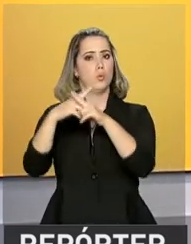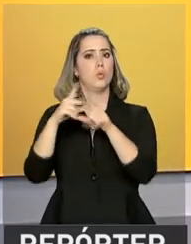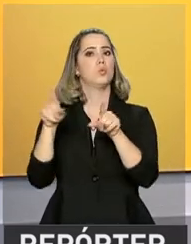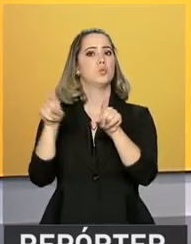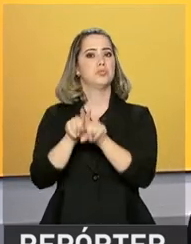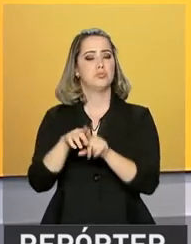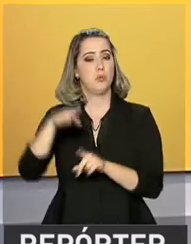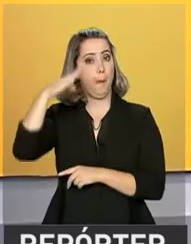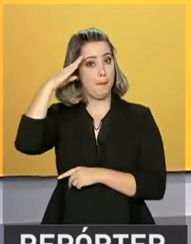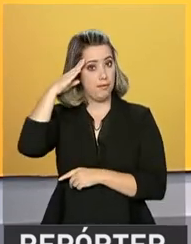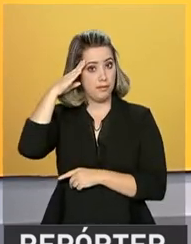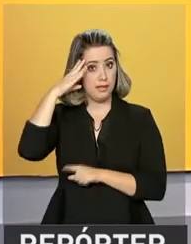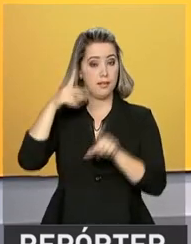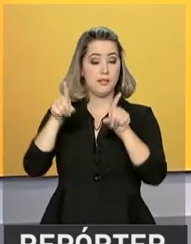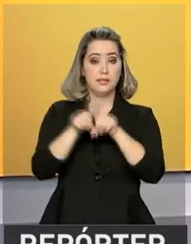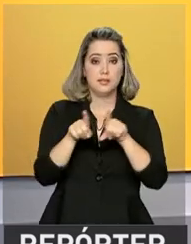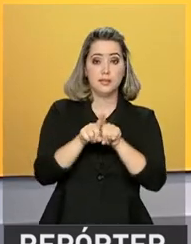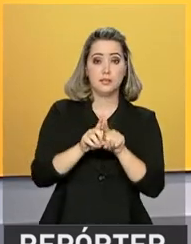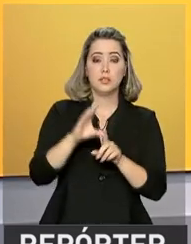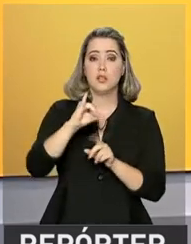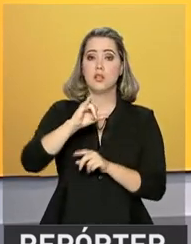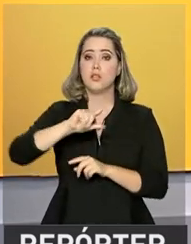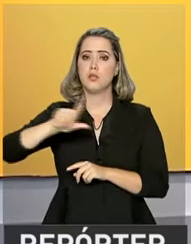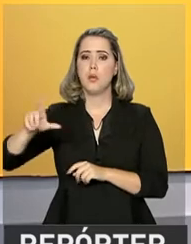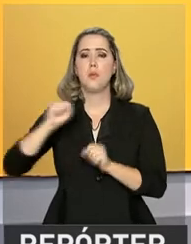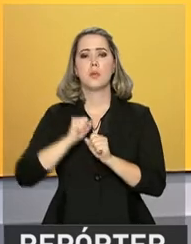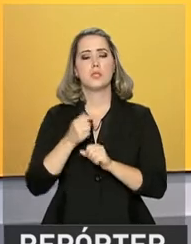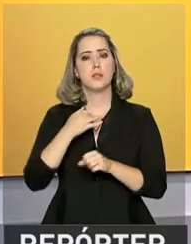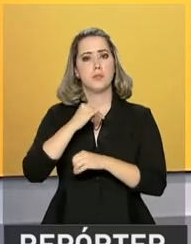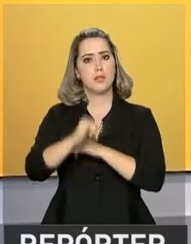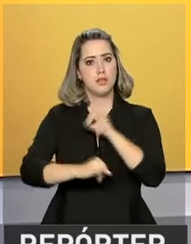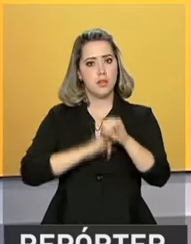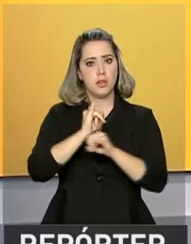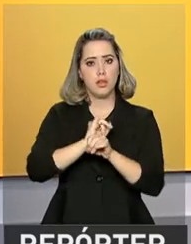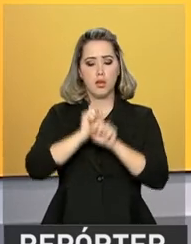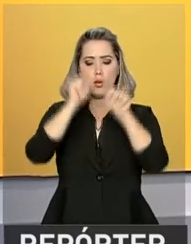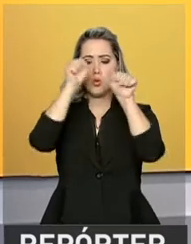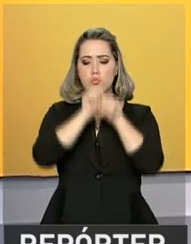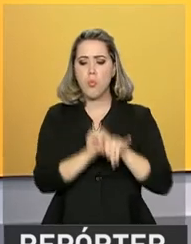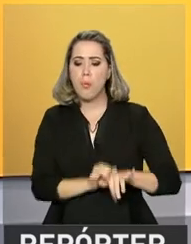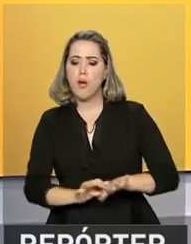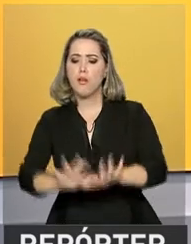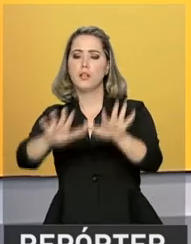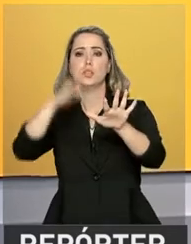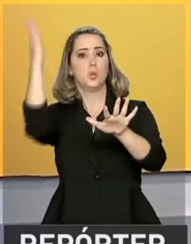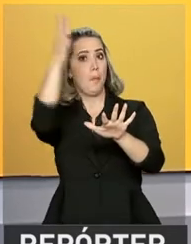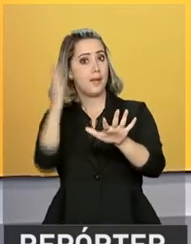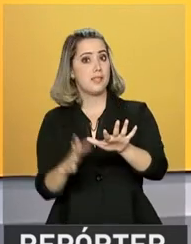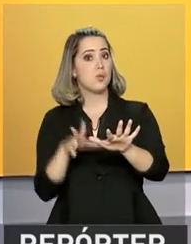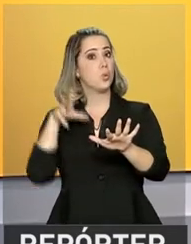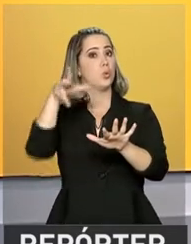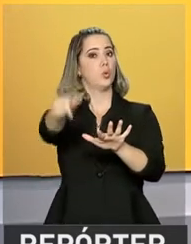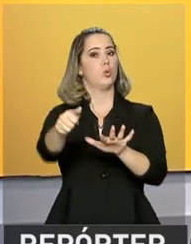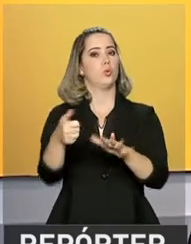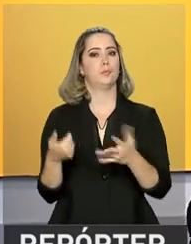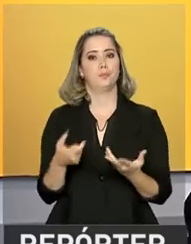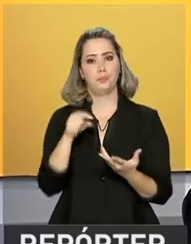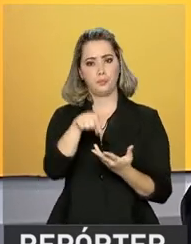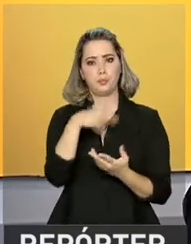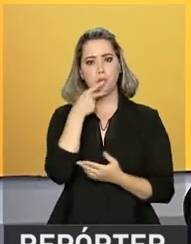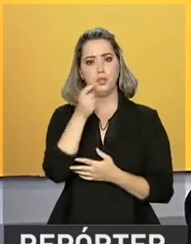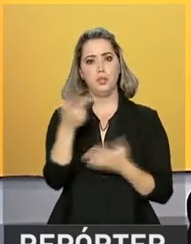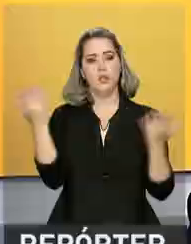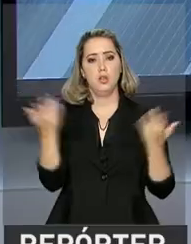militar e vai possibilitar o acesso à banda larga a todos os locais do país sem exceção para falar sobre